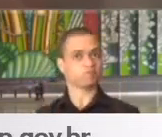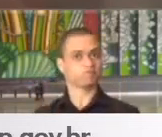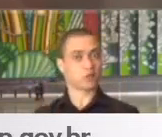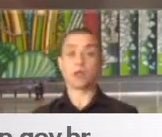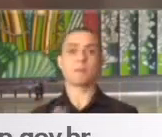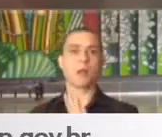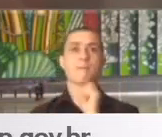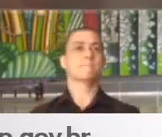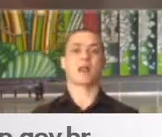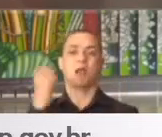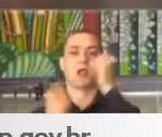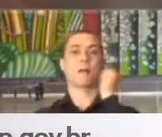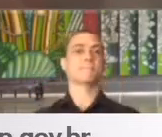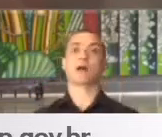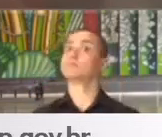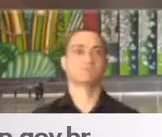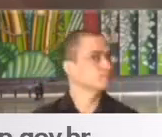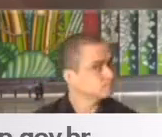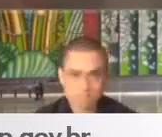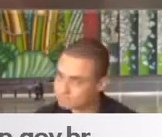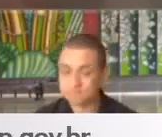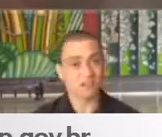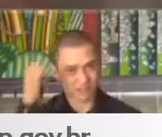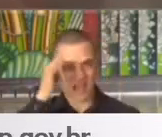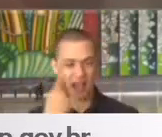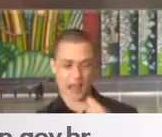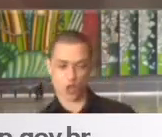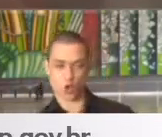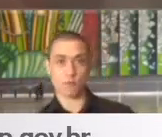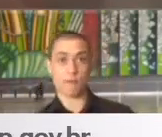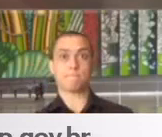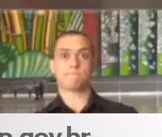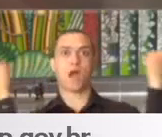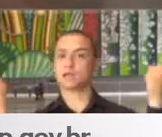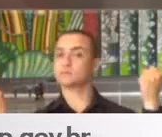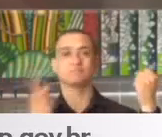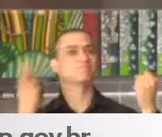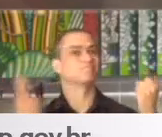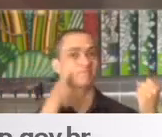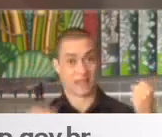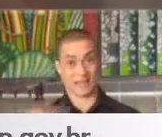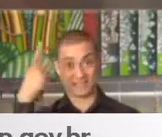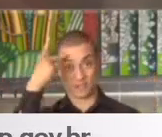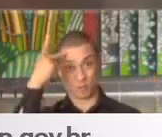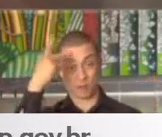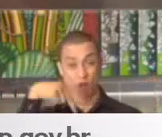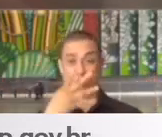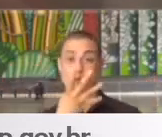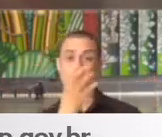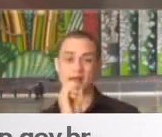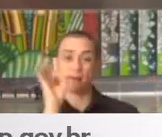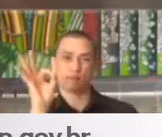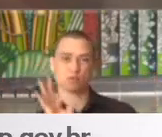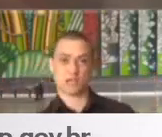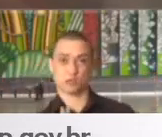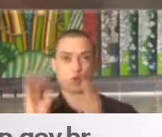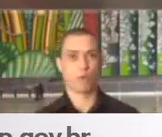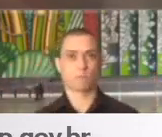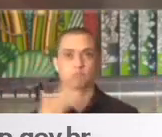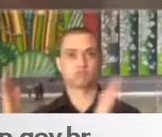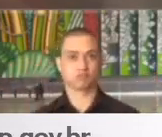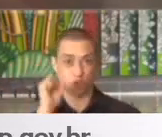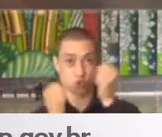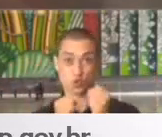Nós não podemos ter um colapso na produção do país. São Paulo tem mais de 40% da produção industrial